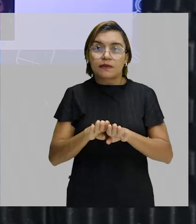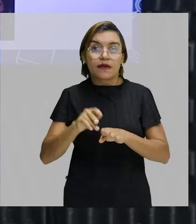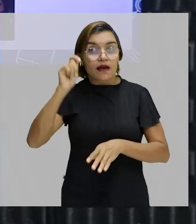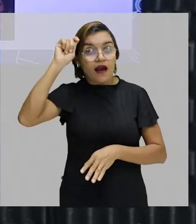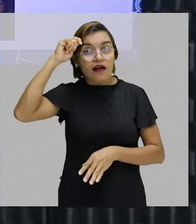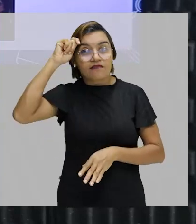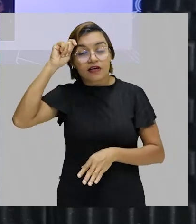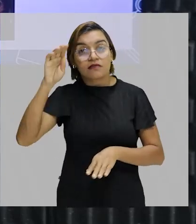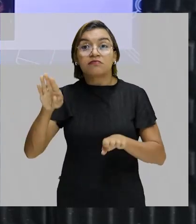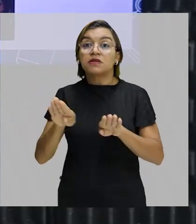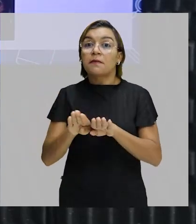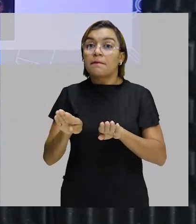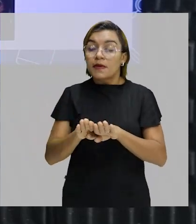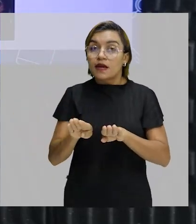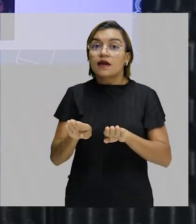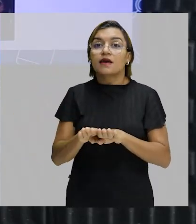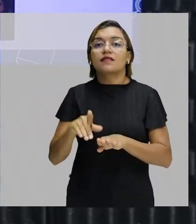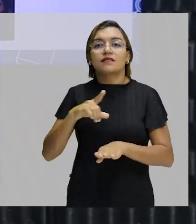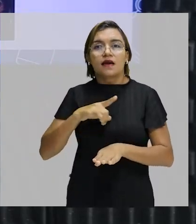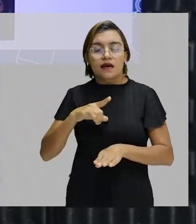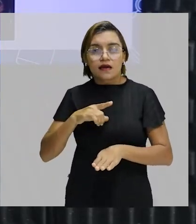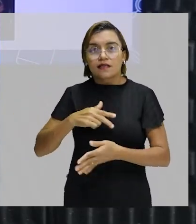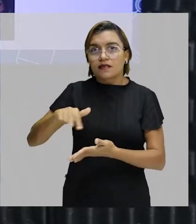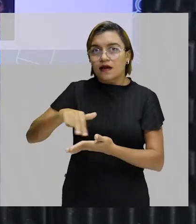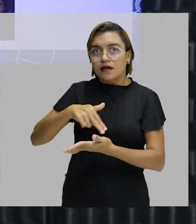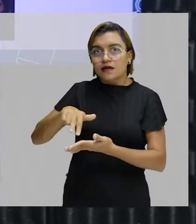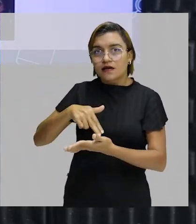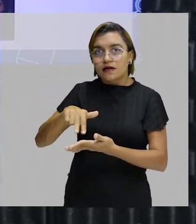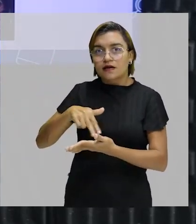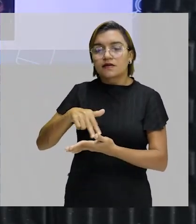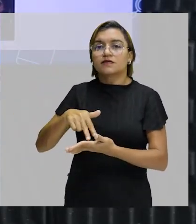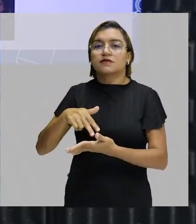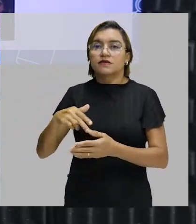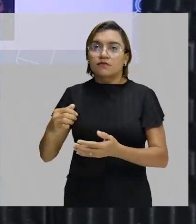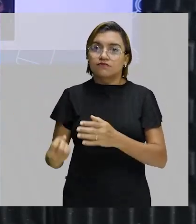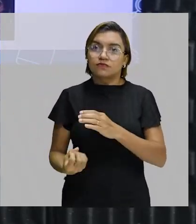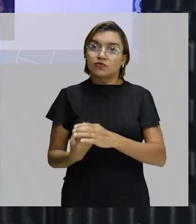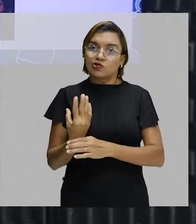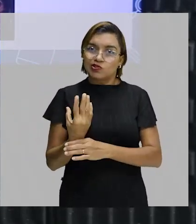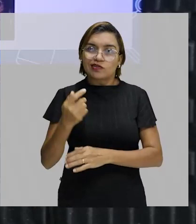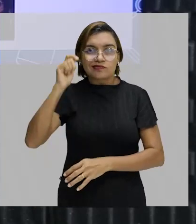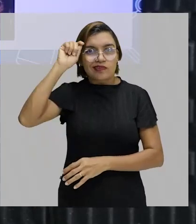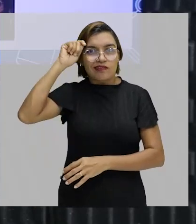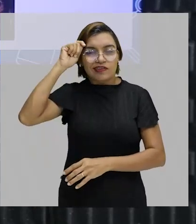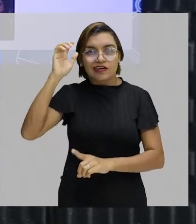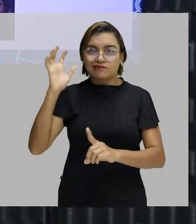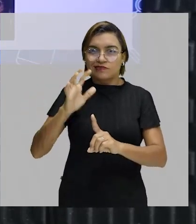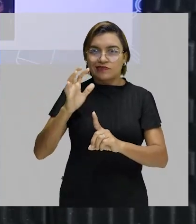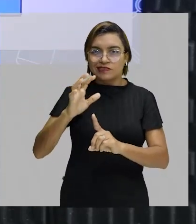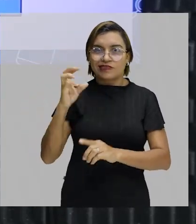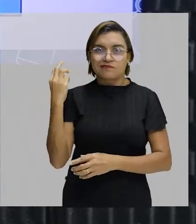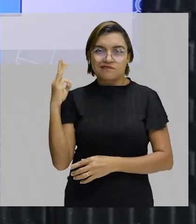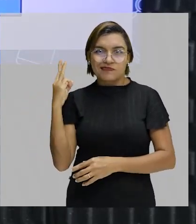Então nós temos muitas danças de origem africana. Vocês vão ver aqui no decorrer da nossa